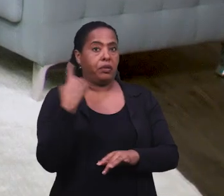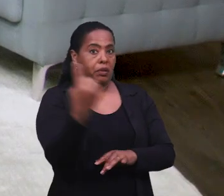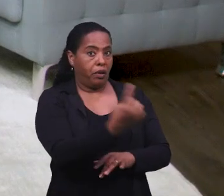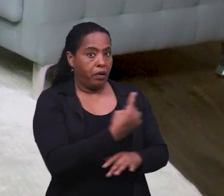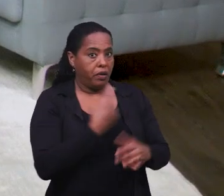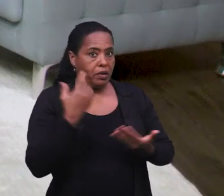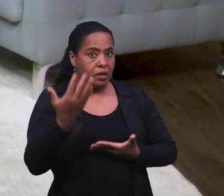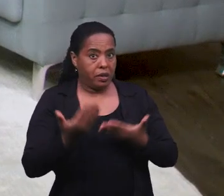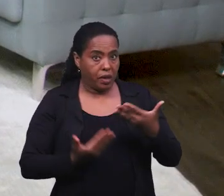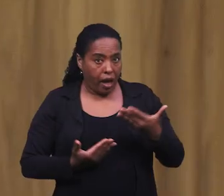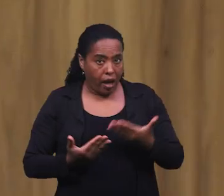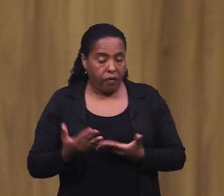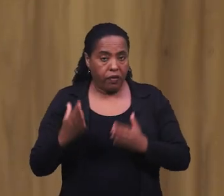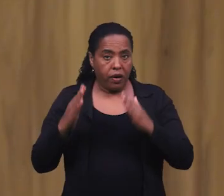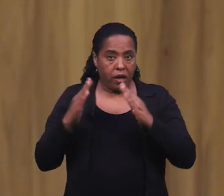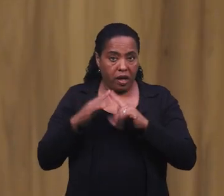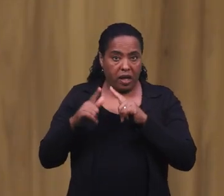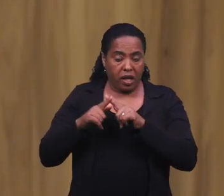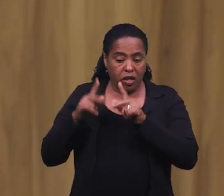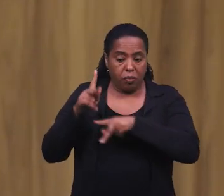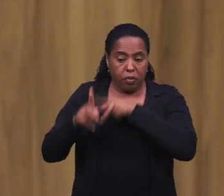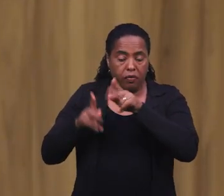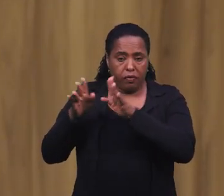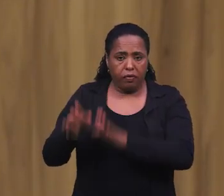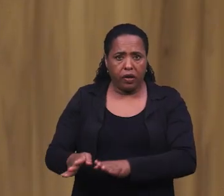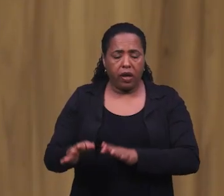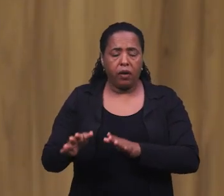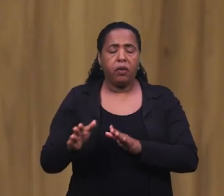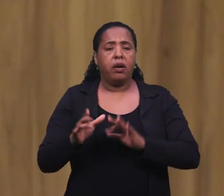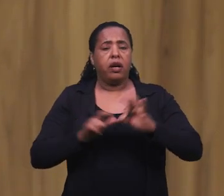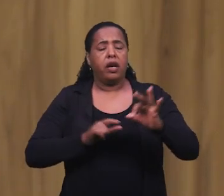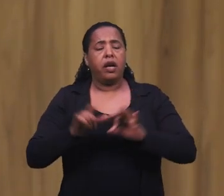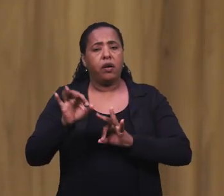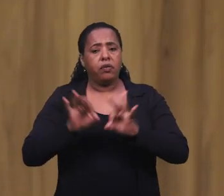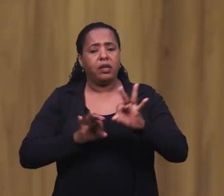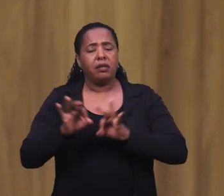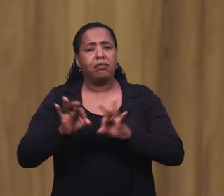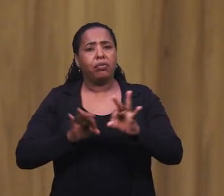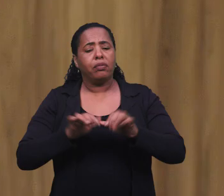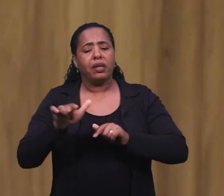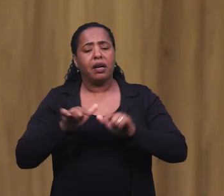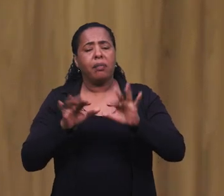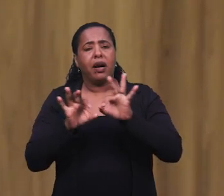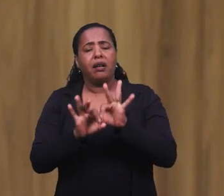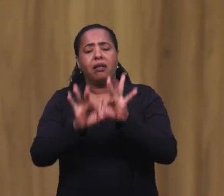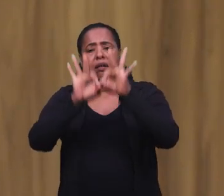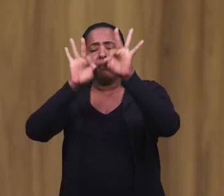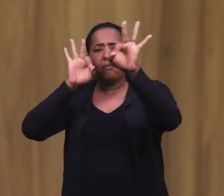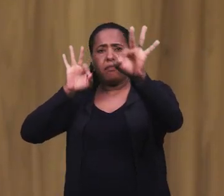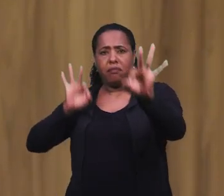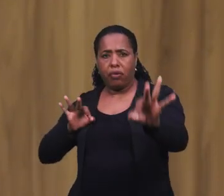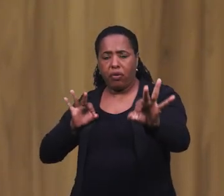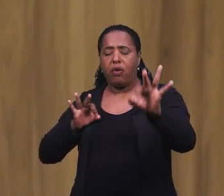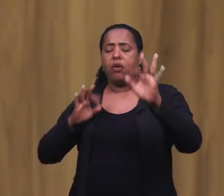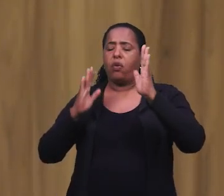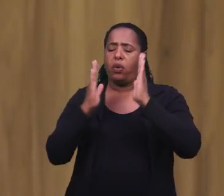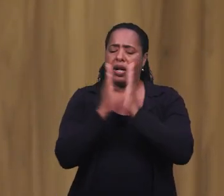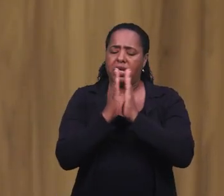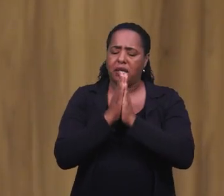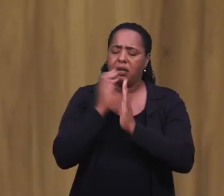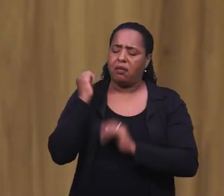Fala das bênçãos do Senhor para ele, porque ele vai receber muito bem esta assistência.